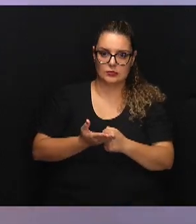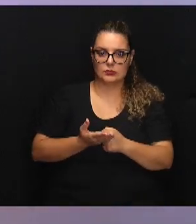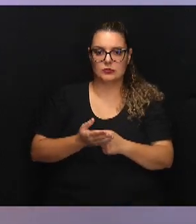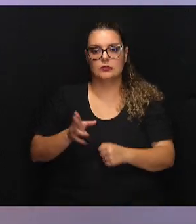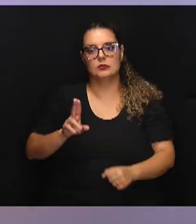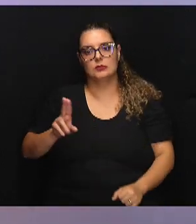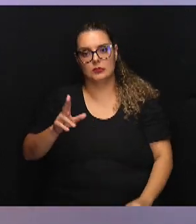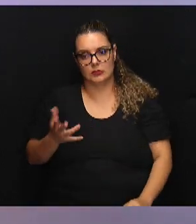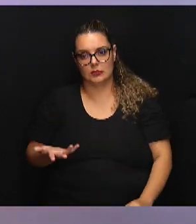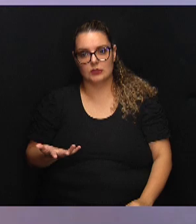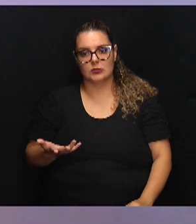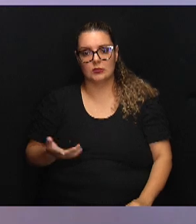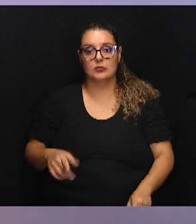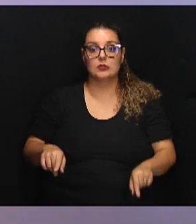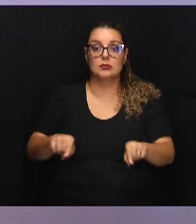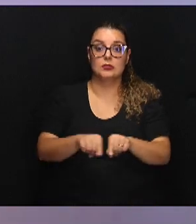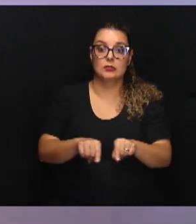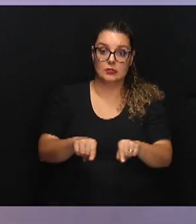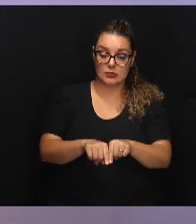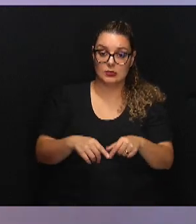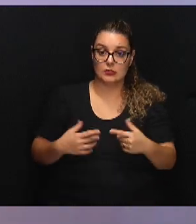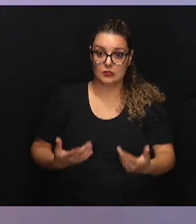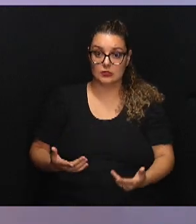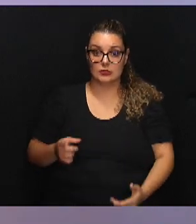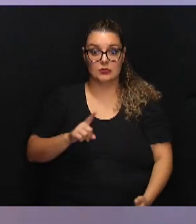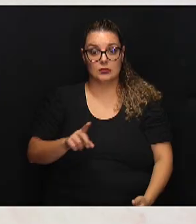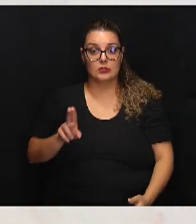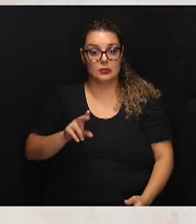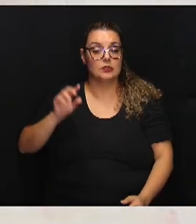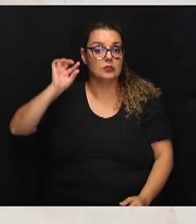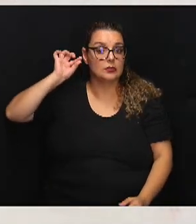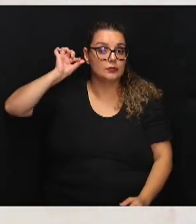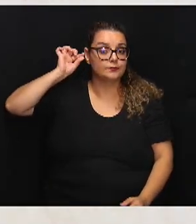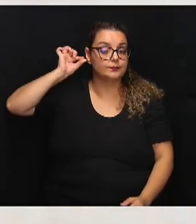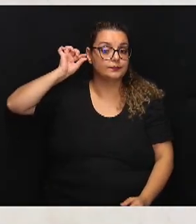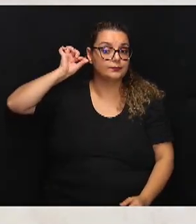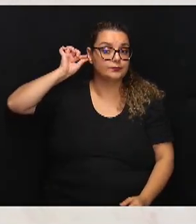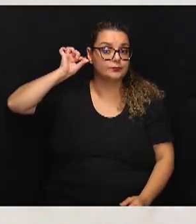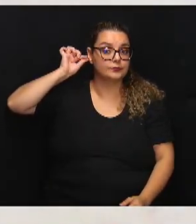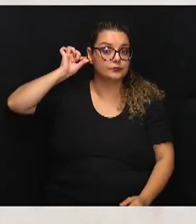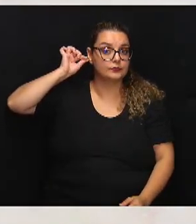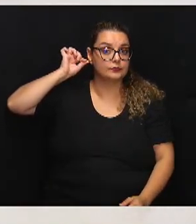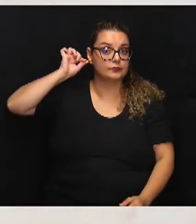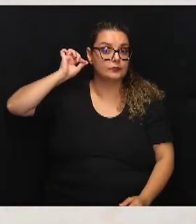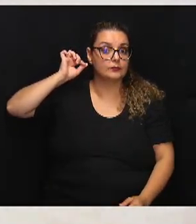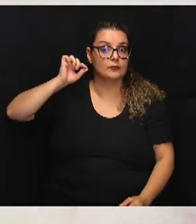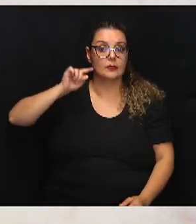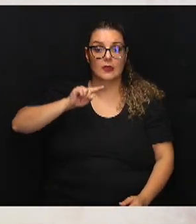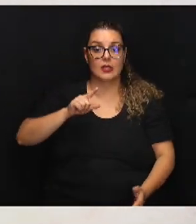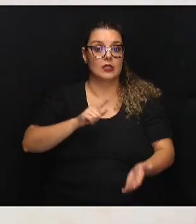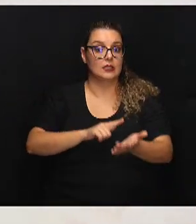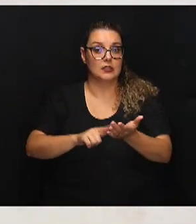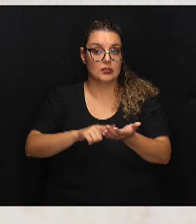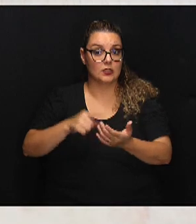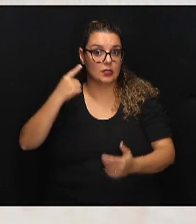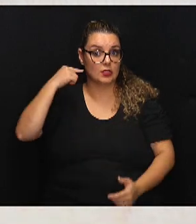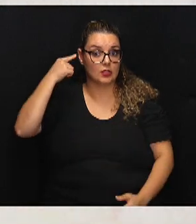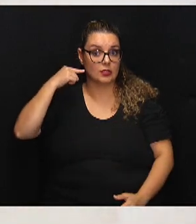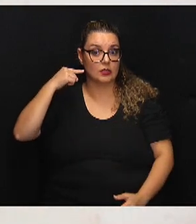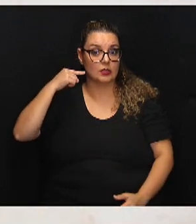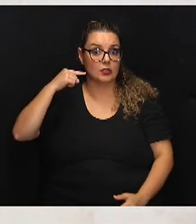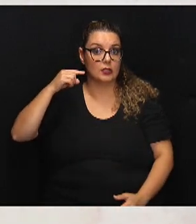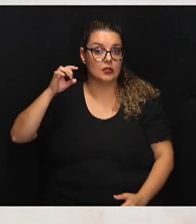uso, né? Além disso, também, não usar cotonete, porque o cotonete, ao invés de limpar o canal do ouvido, ele vai